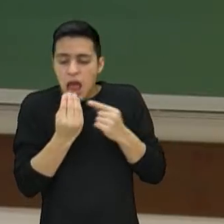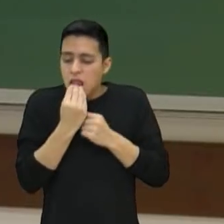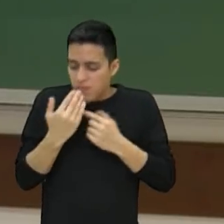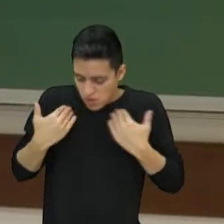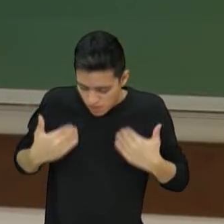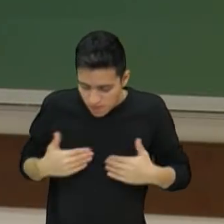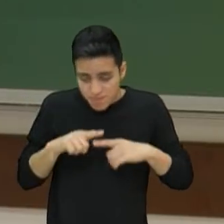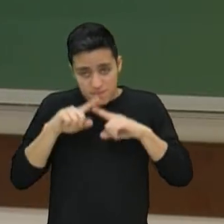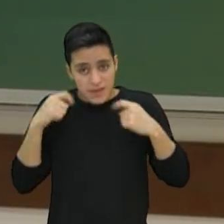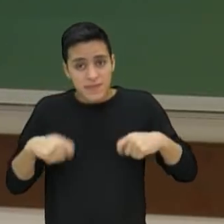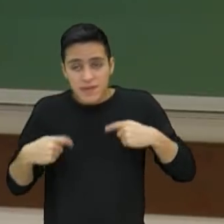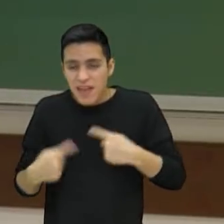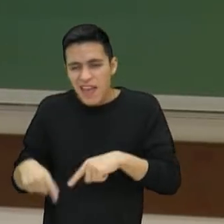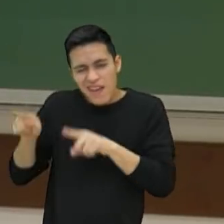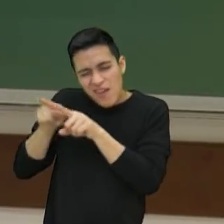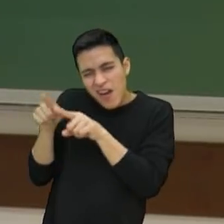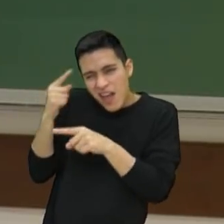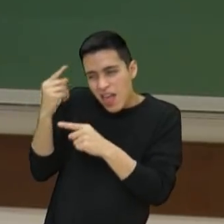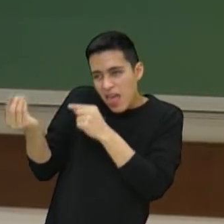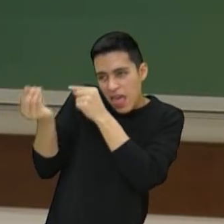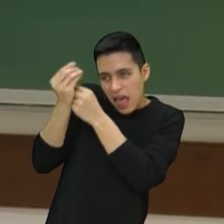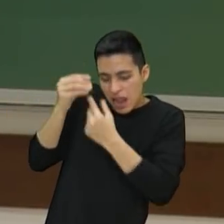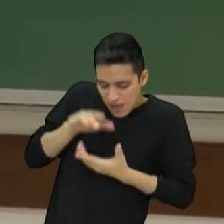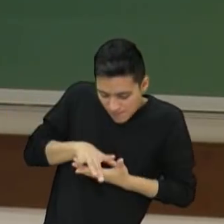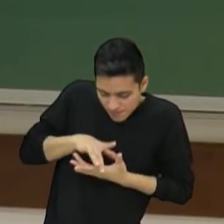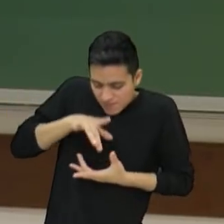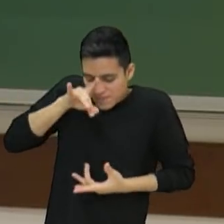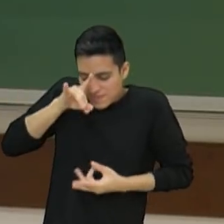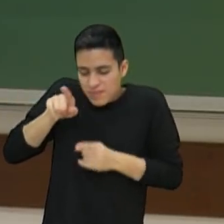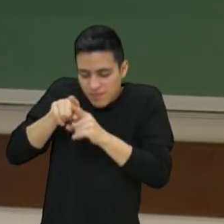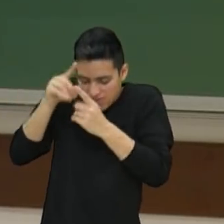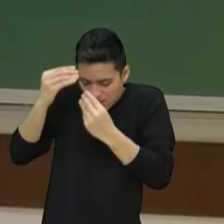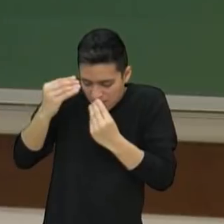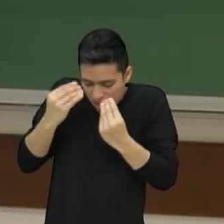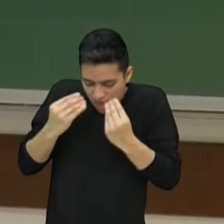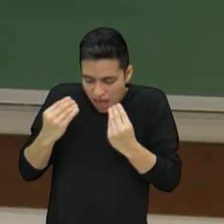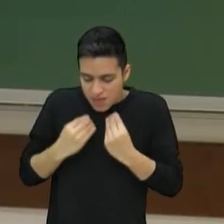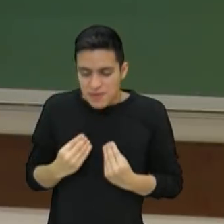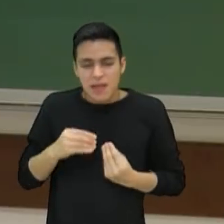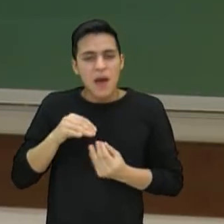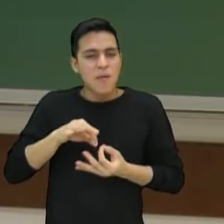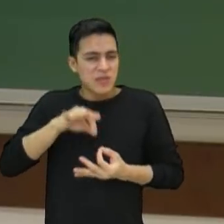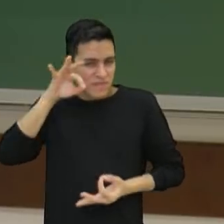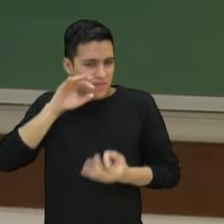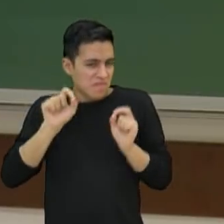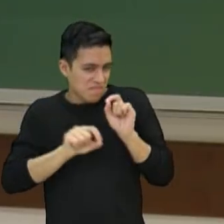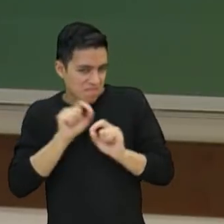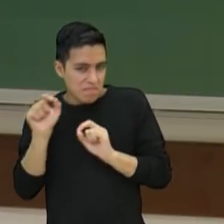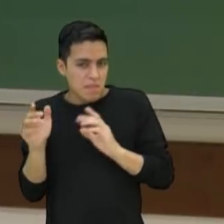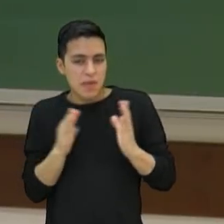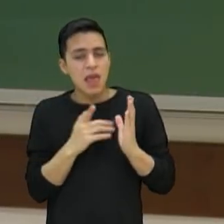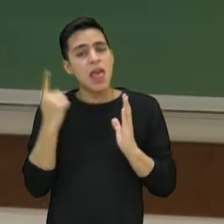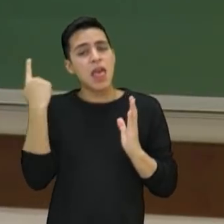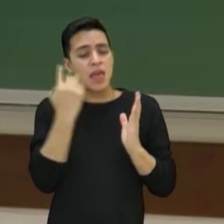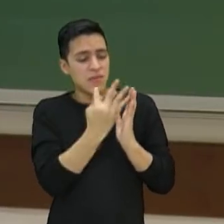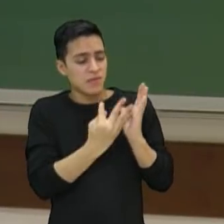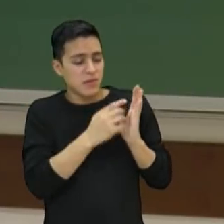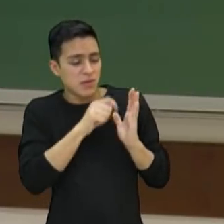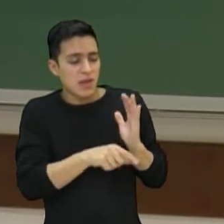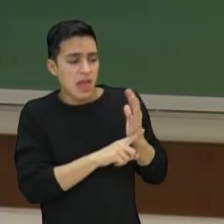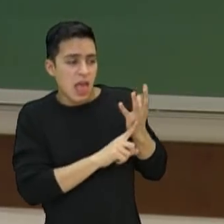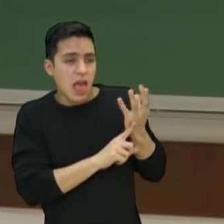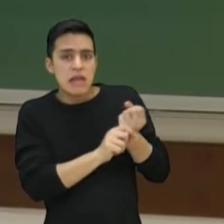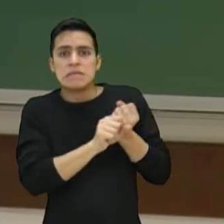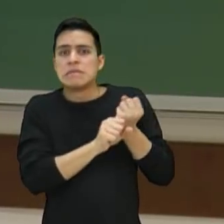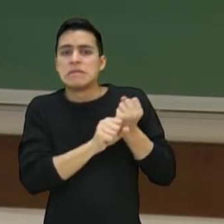é preciso também alimentar a alma, o espírito. Muito interessante esse texto, né? Então ele fala um pouquinho da arte milenar